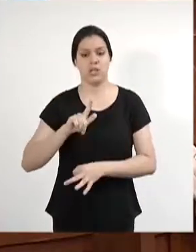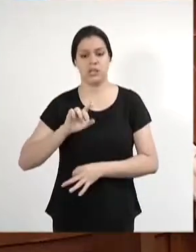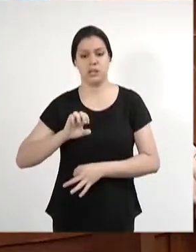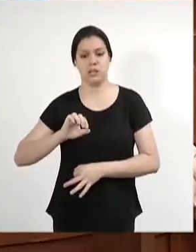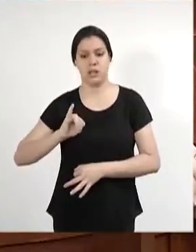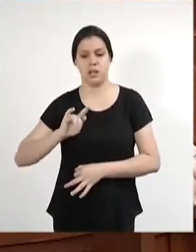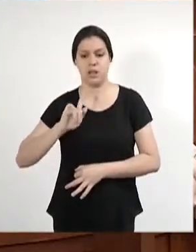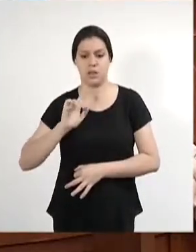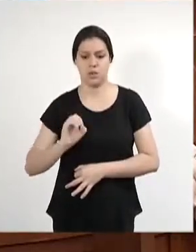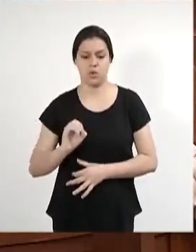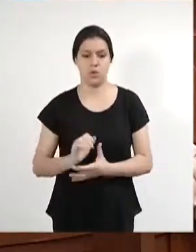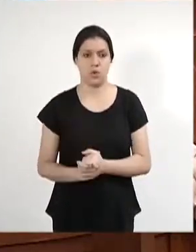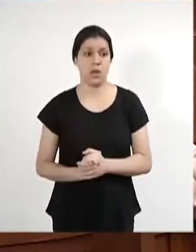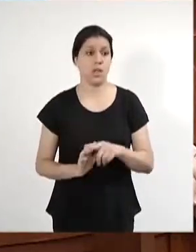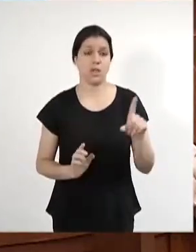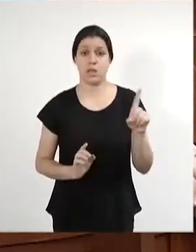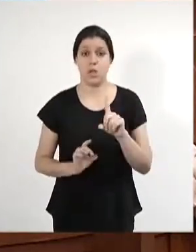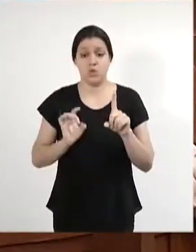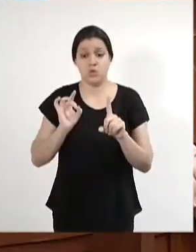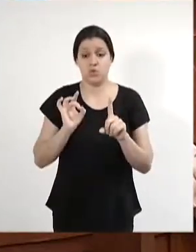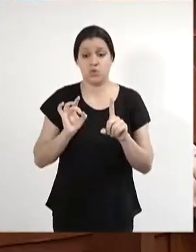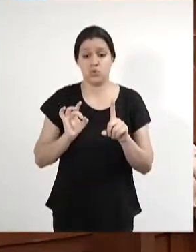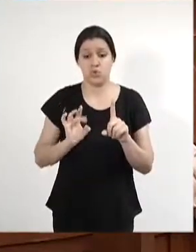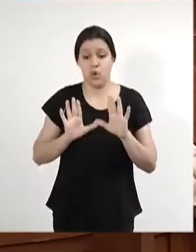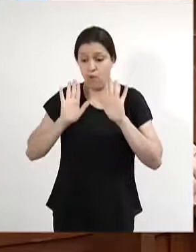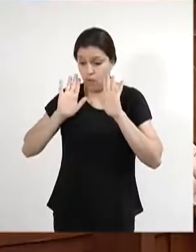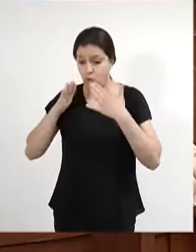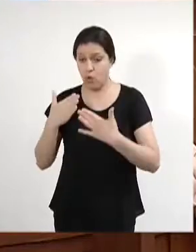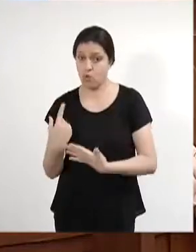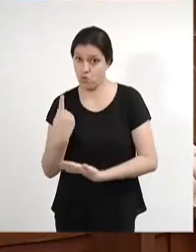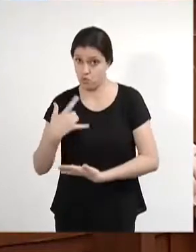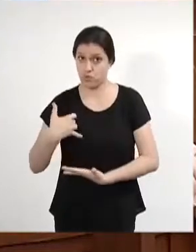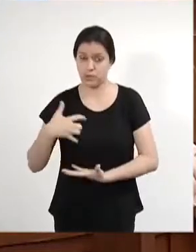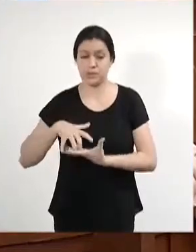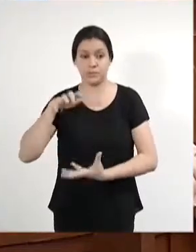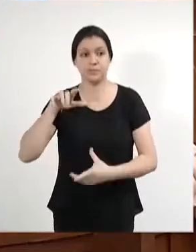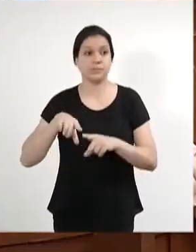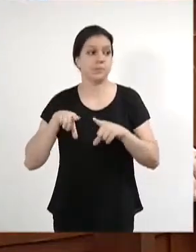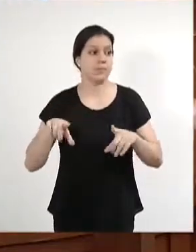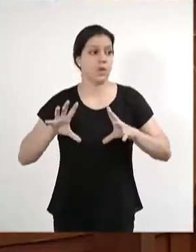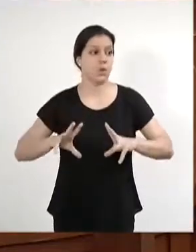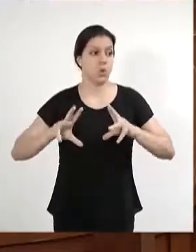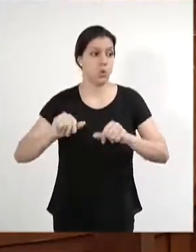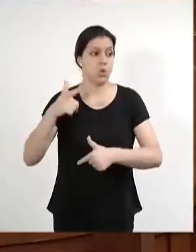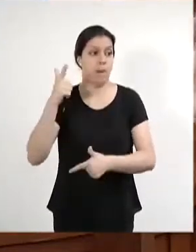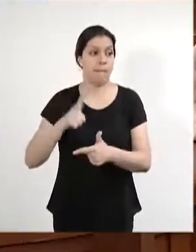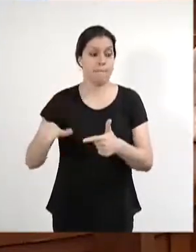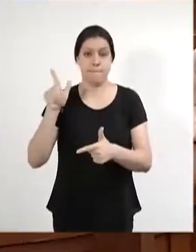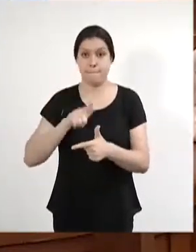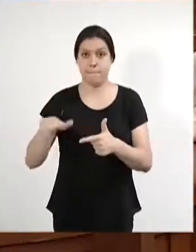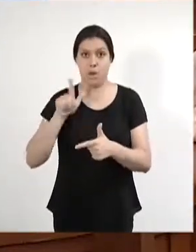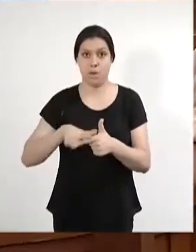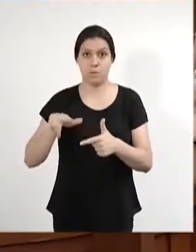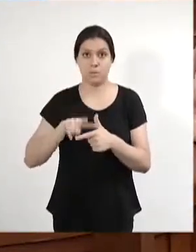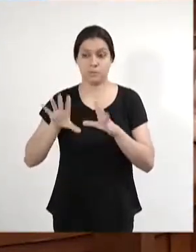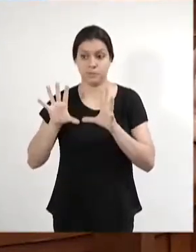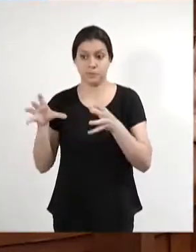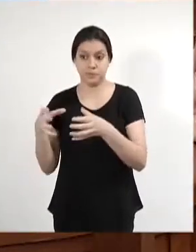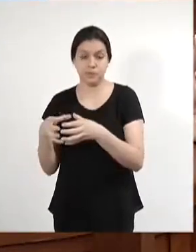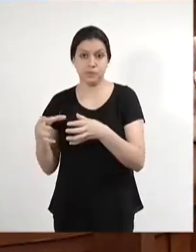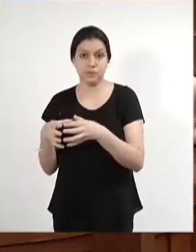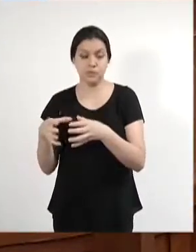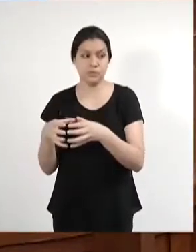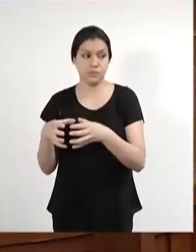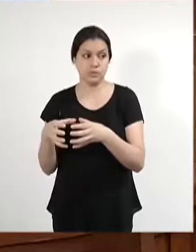é só para um caso específico, mas todos os problemas daquela comarca em